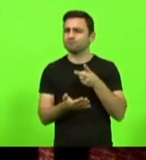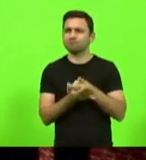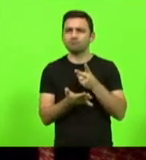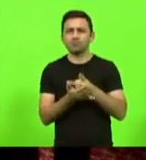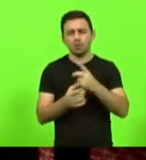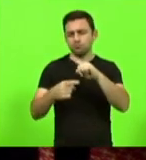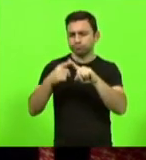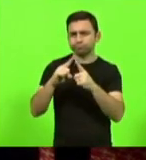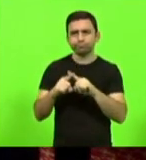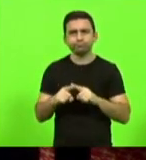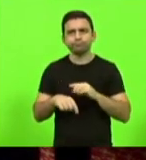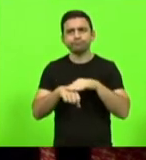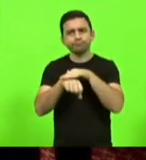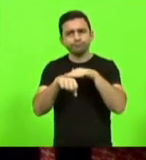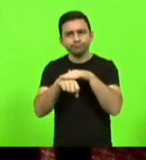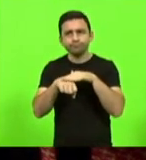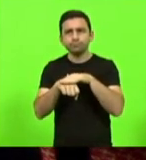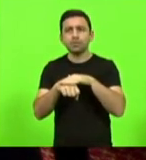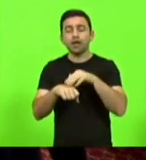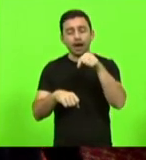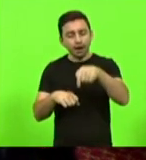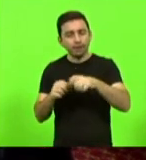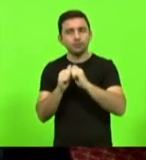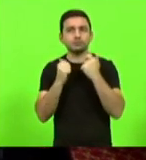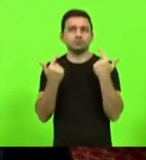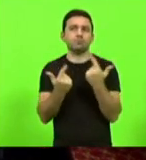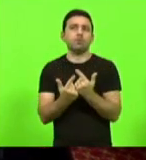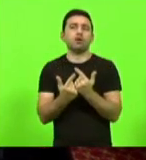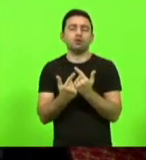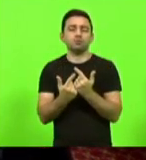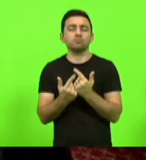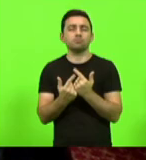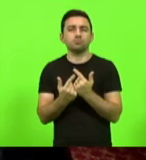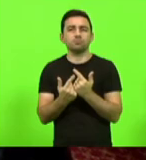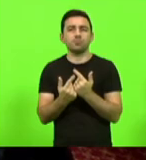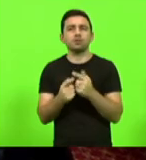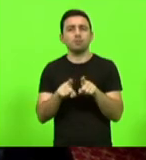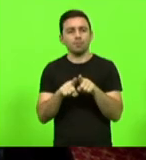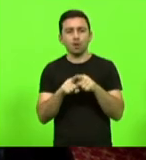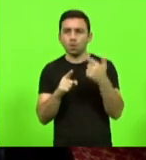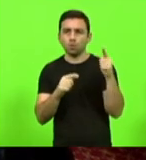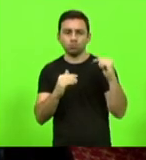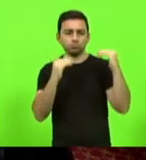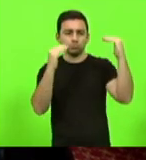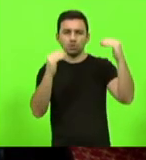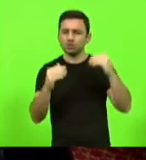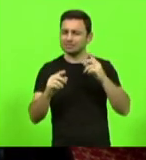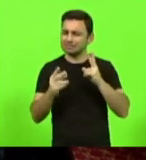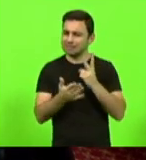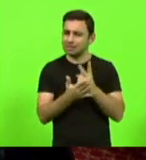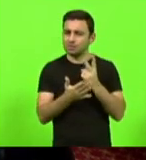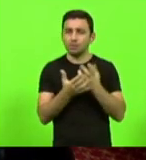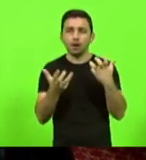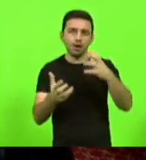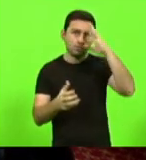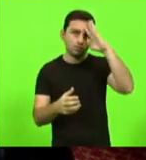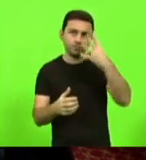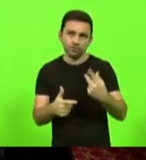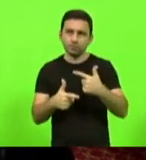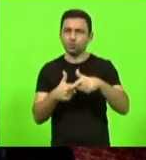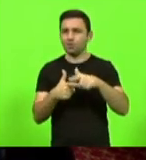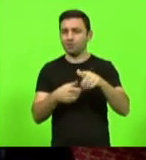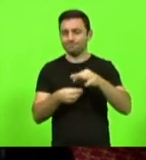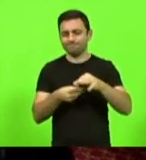dialogando com o nosso Parlamento catarinense e com as demais autoridades, em busca de solução de